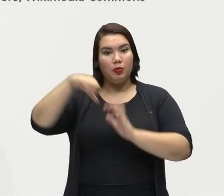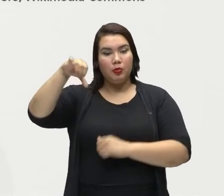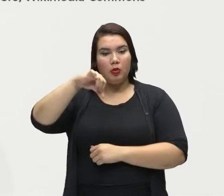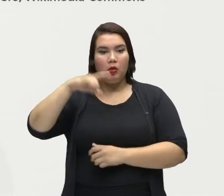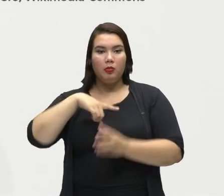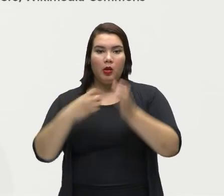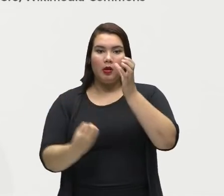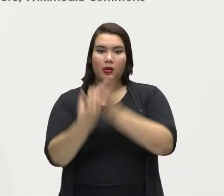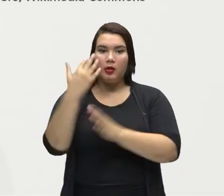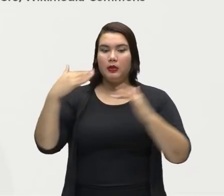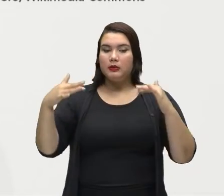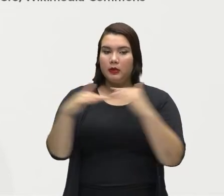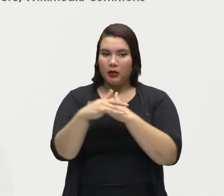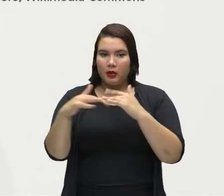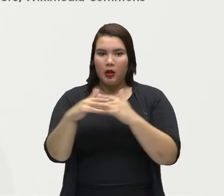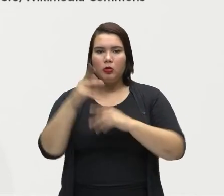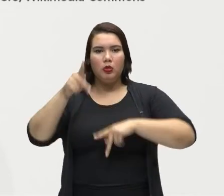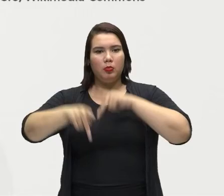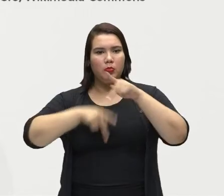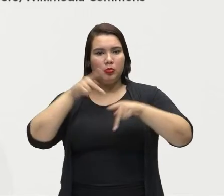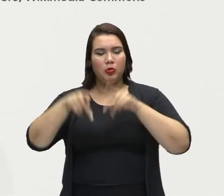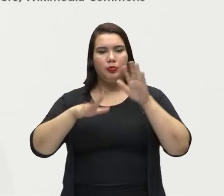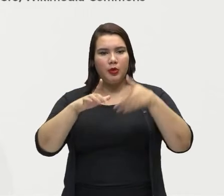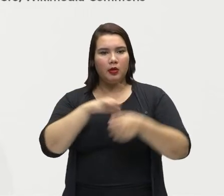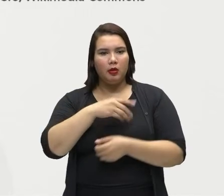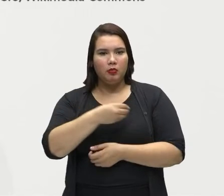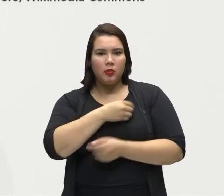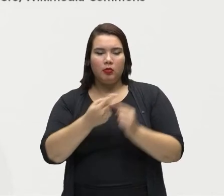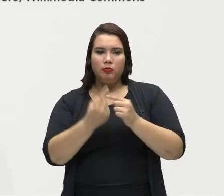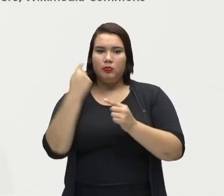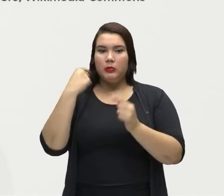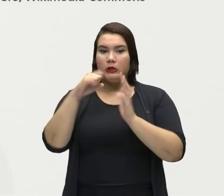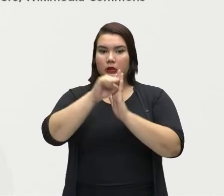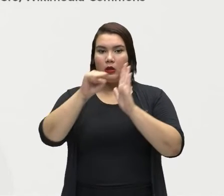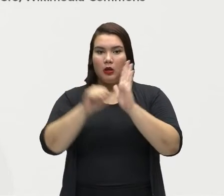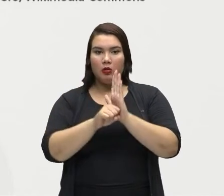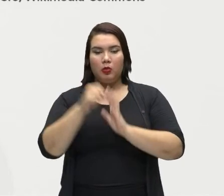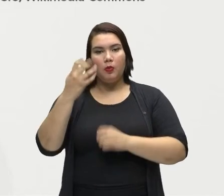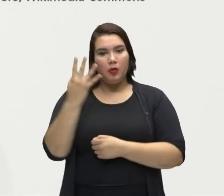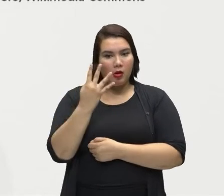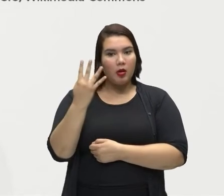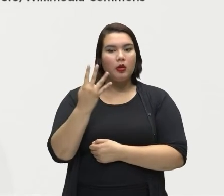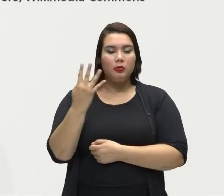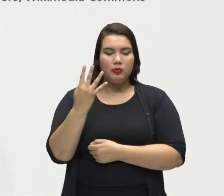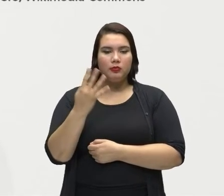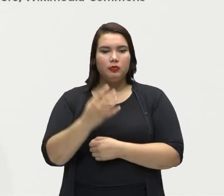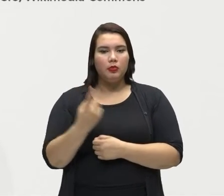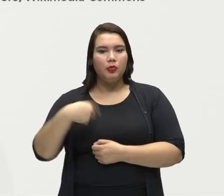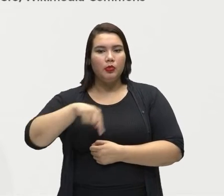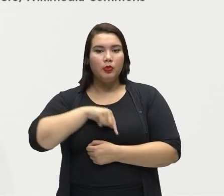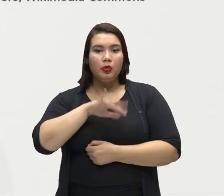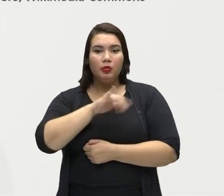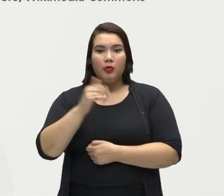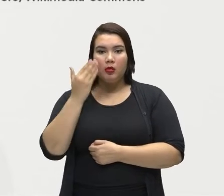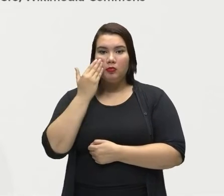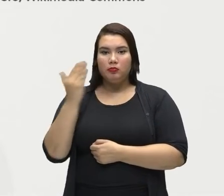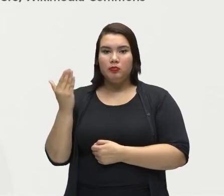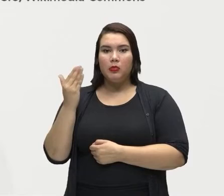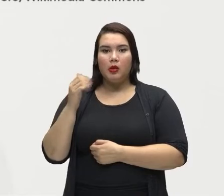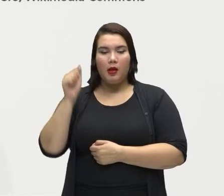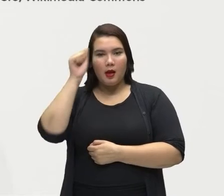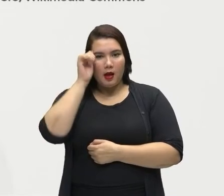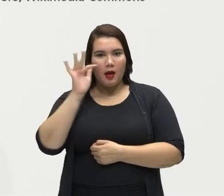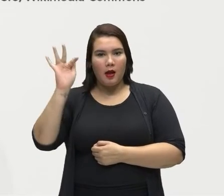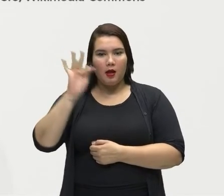civilização iorubá, que já habitavam a região desde o século IV. A gente vai ver aqui, ó, no continente